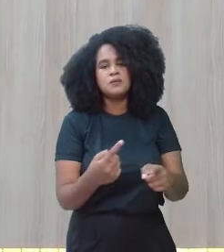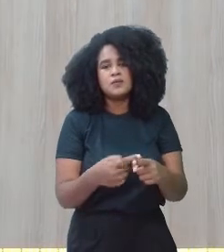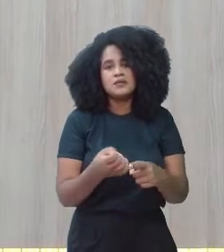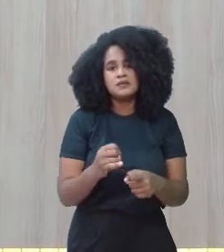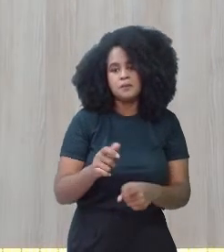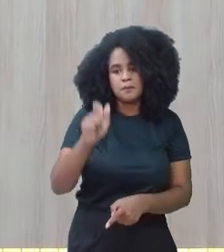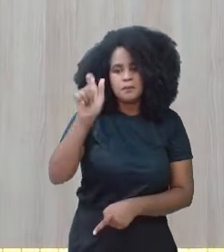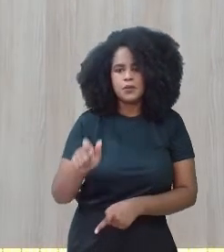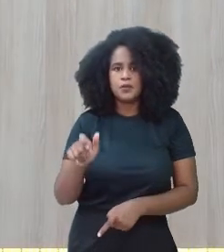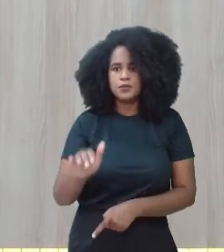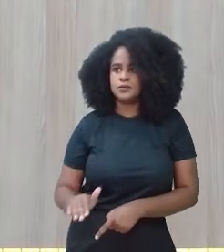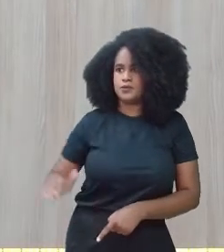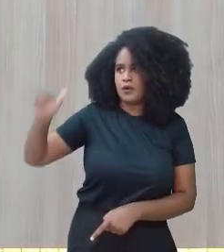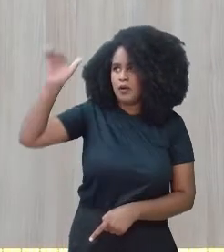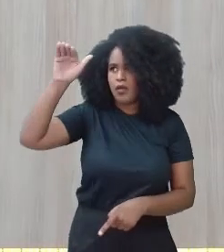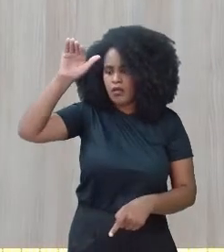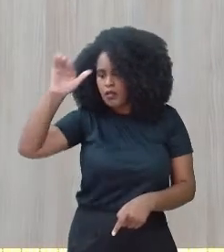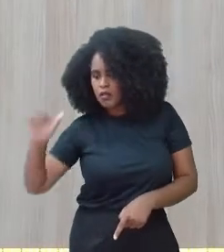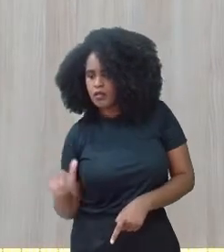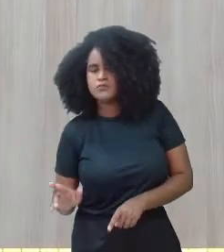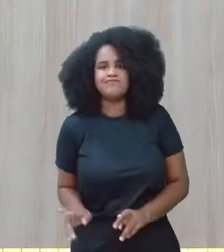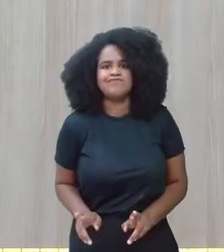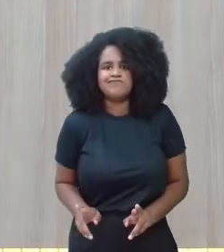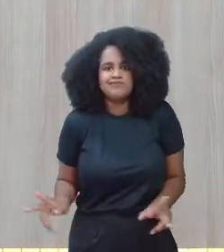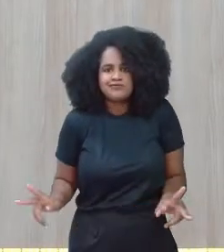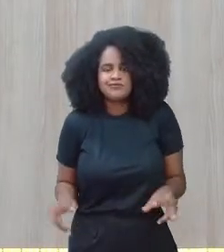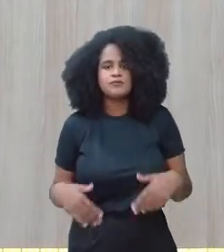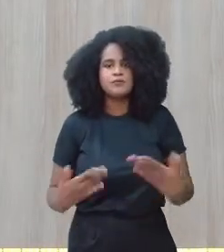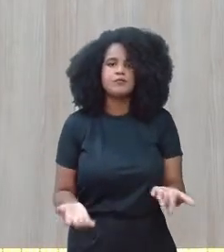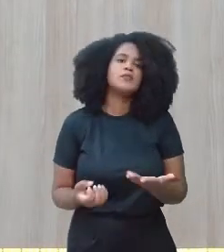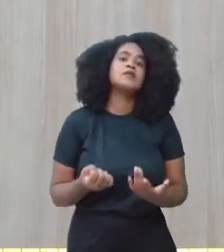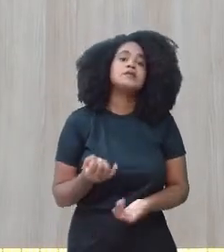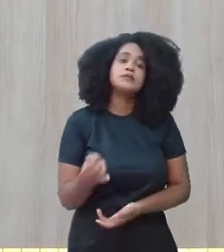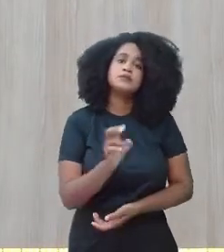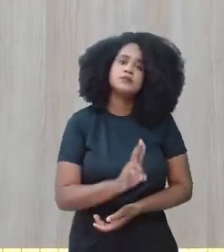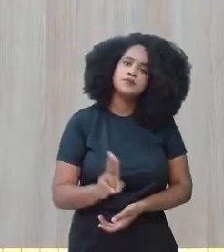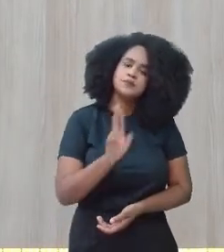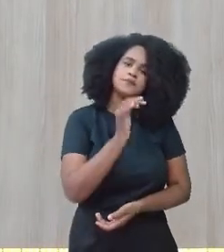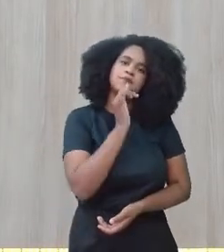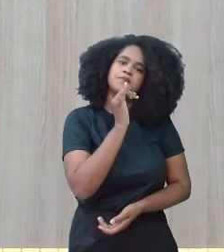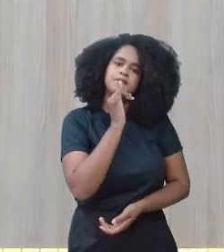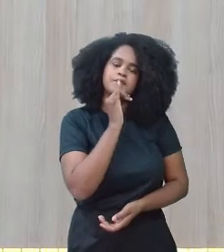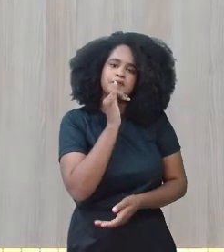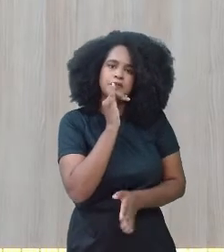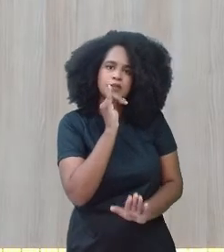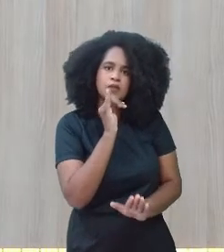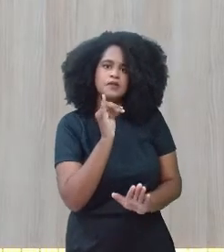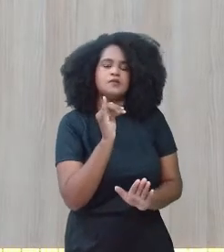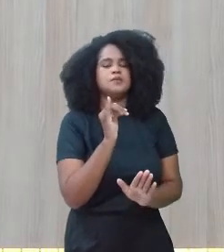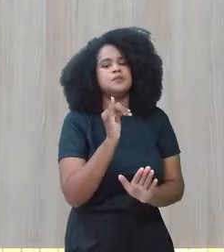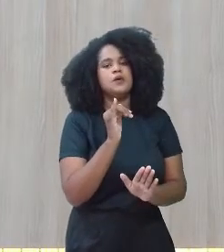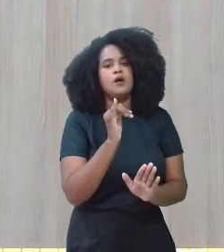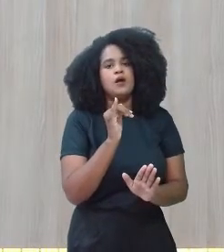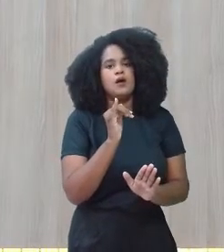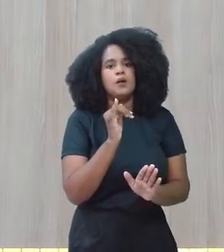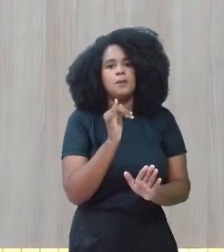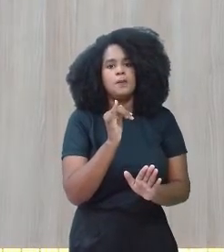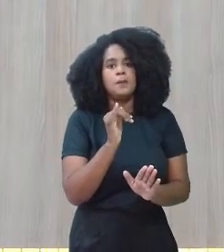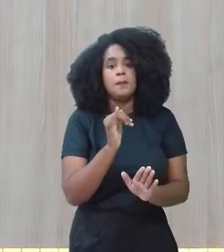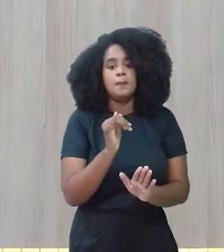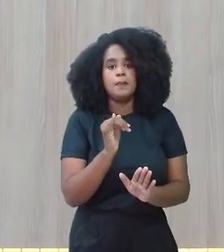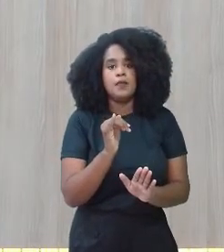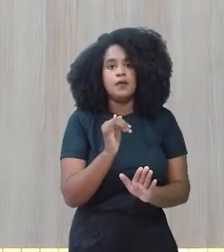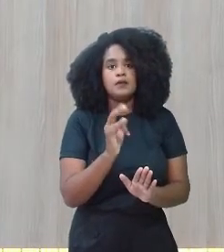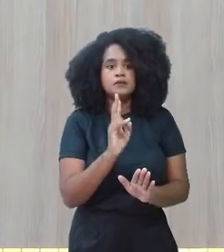uma medida fixa. Se a gente utiliza essas coisas, né, essas informações que dependem da medida de uma pessoa, as